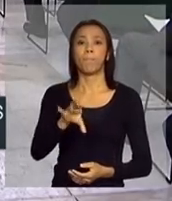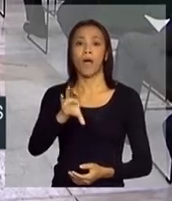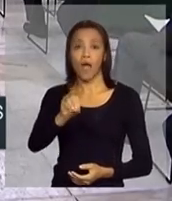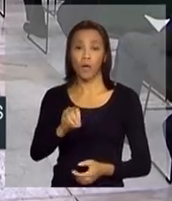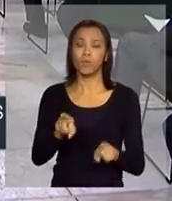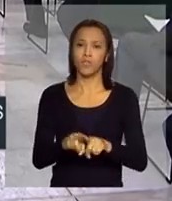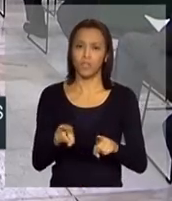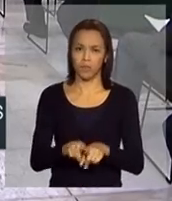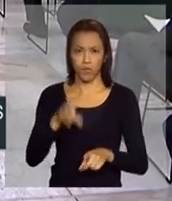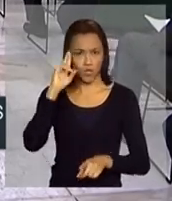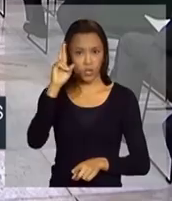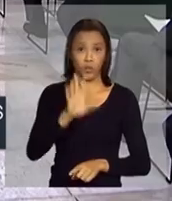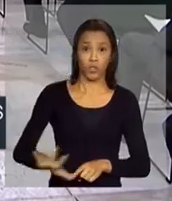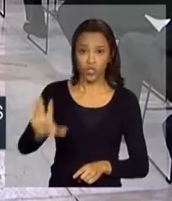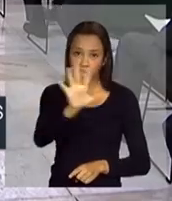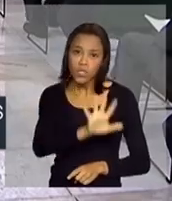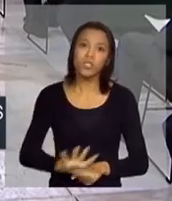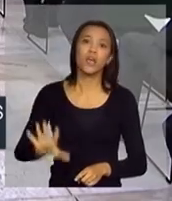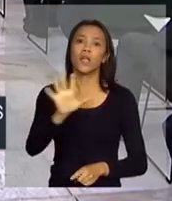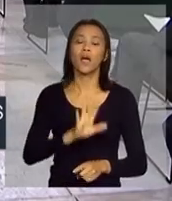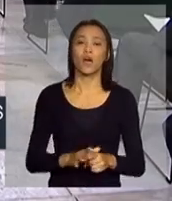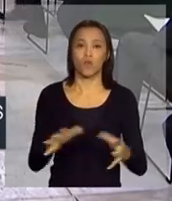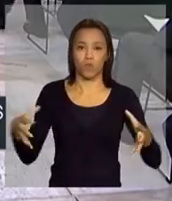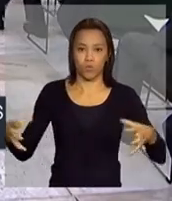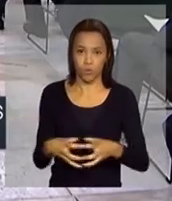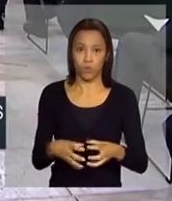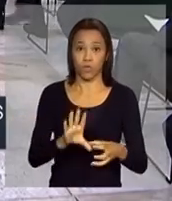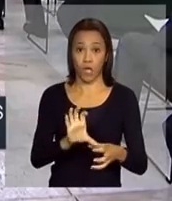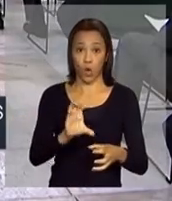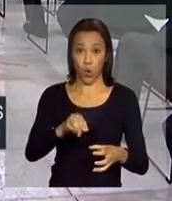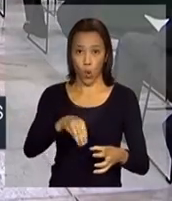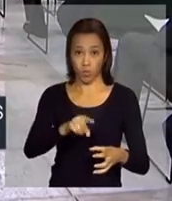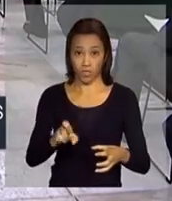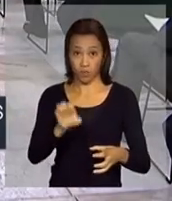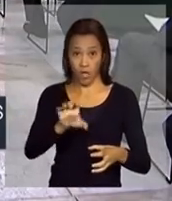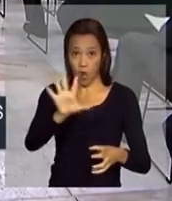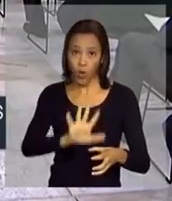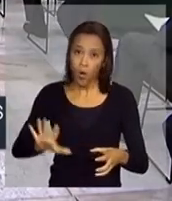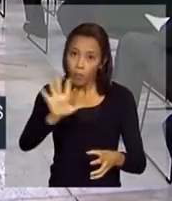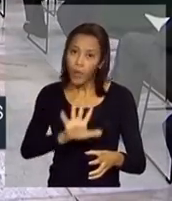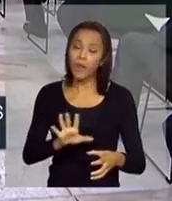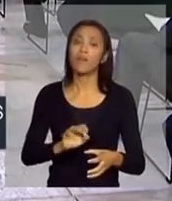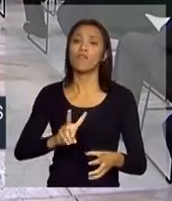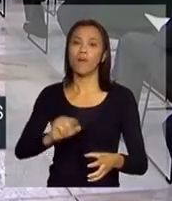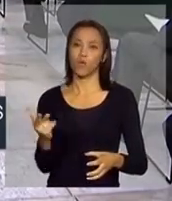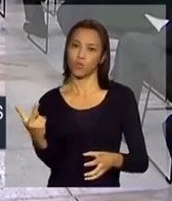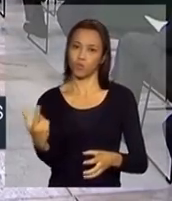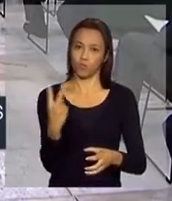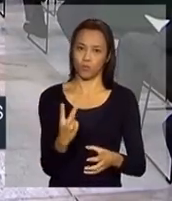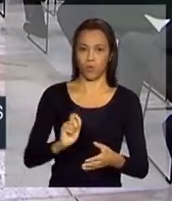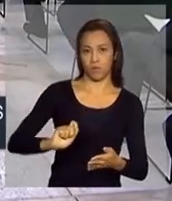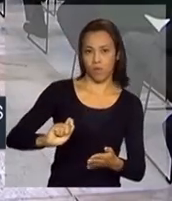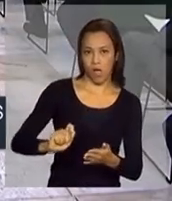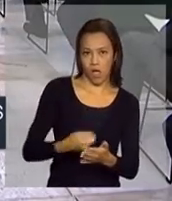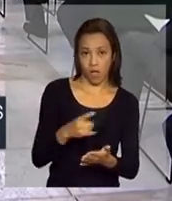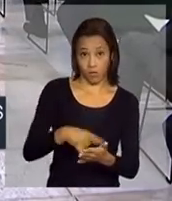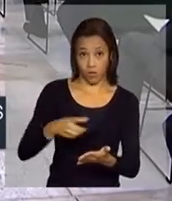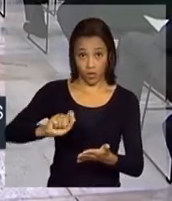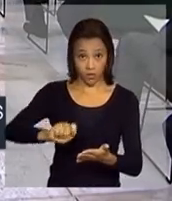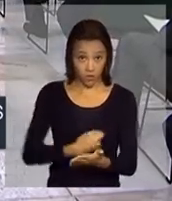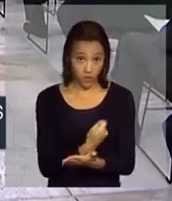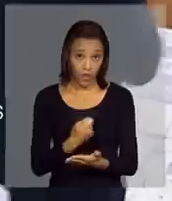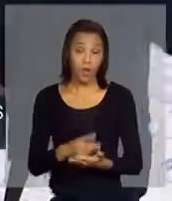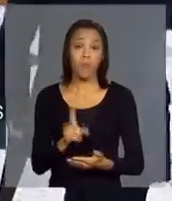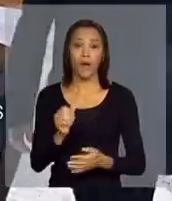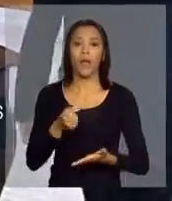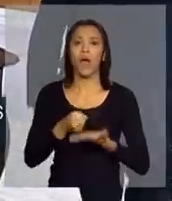diretor-geral da Joint Research Center da Comissão Europeia, Dominique Ristori, assinarão. Arranjo de implementação para